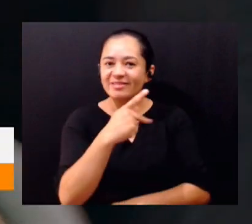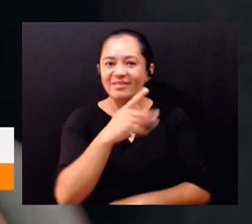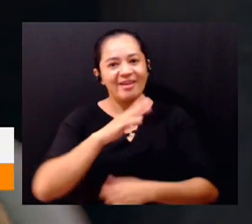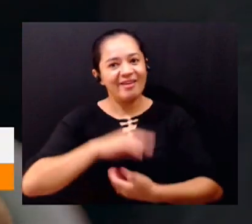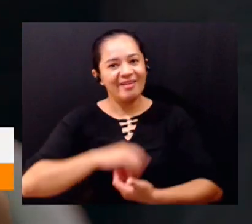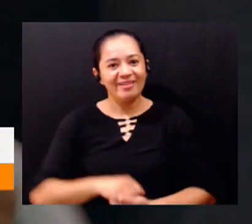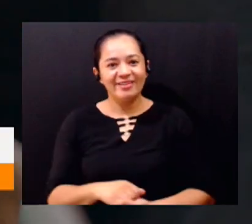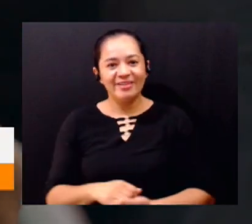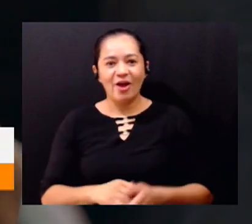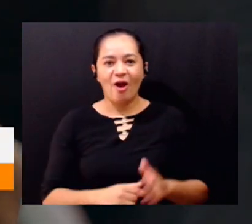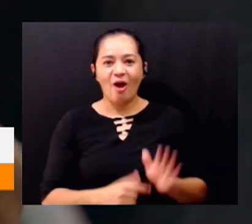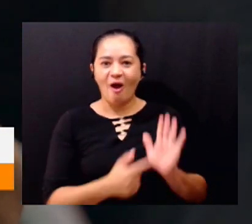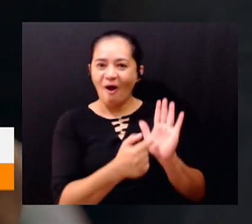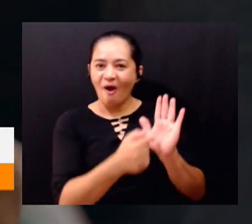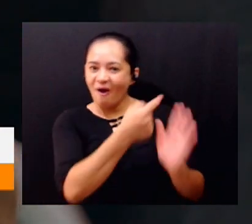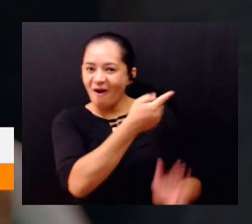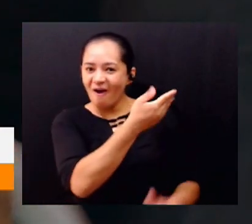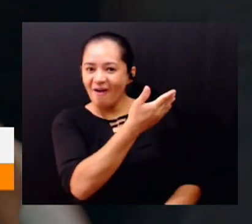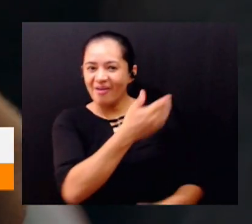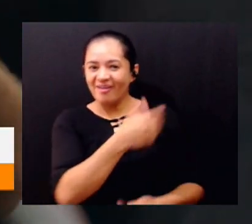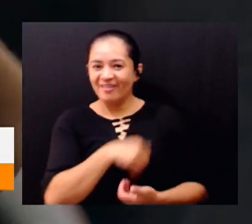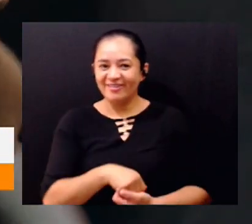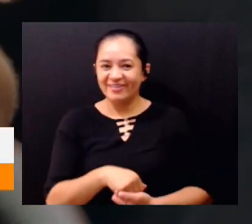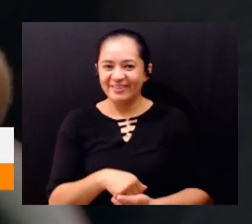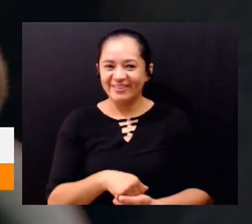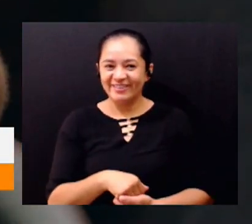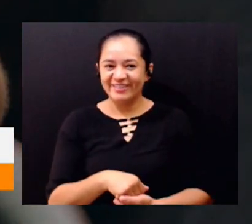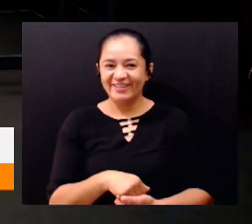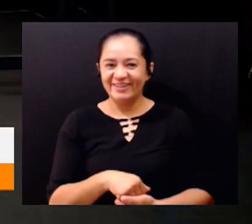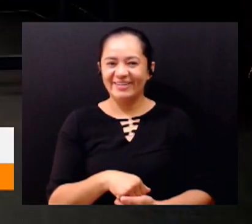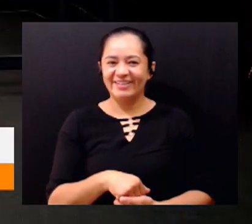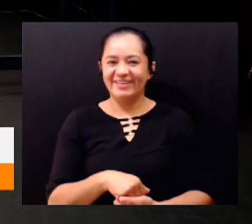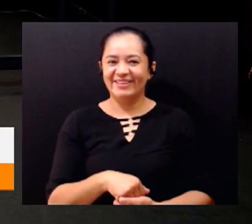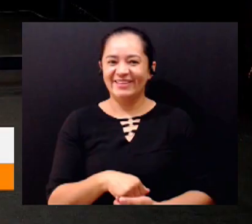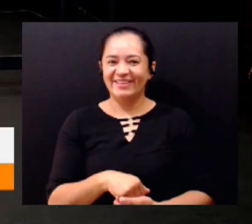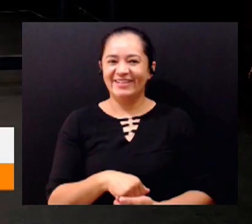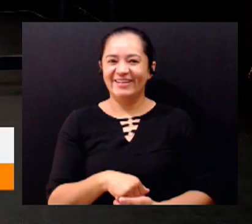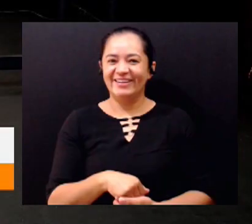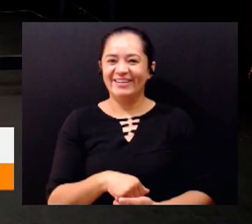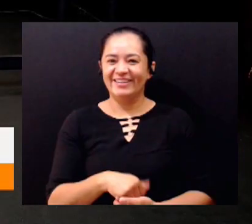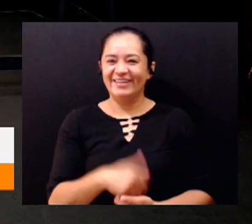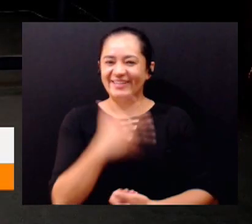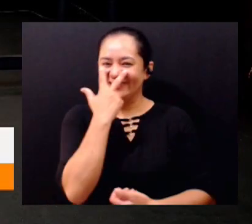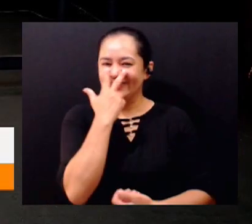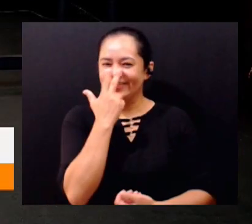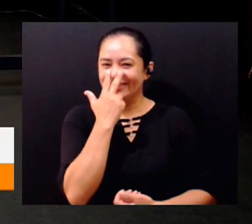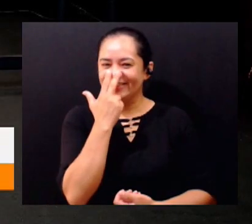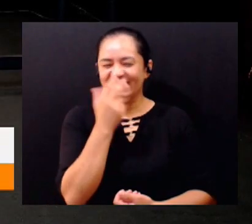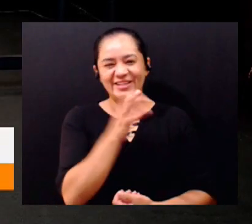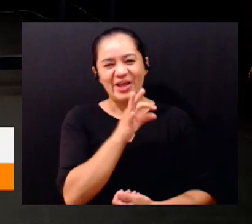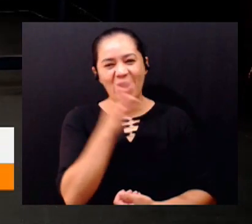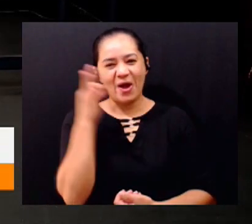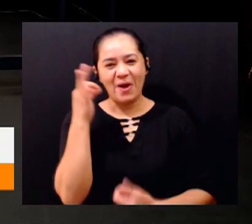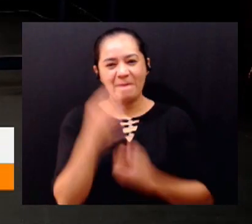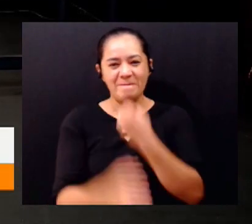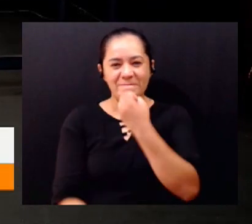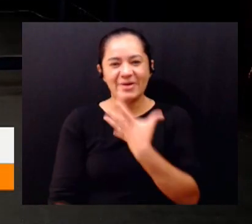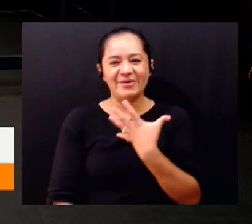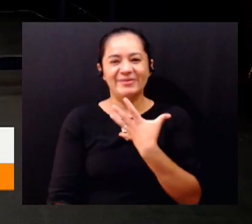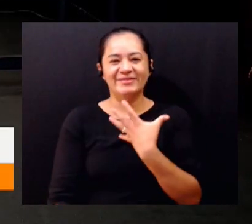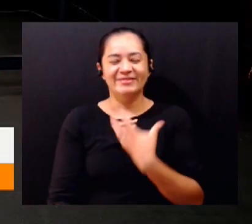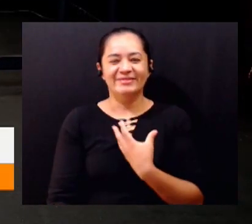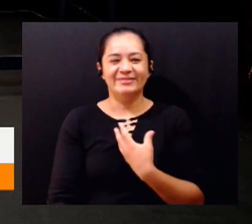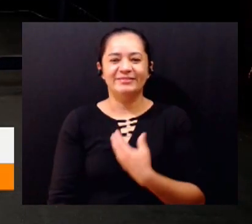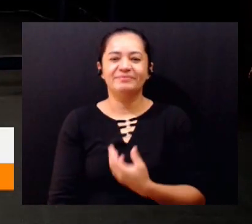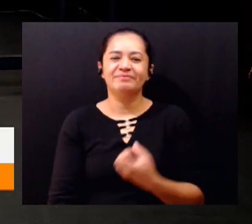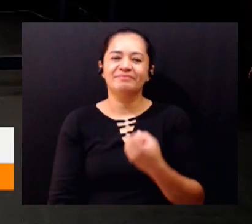ó, o Capitão Sunguinha, né? Tá vendo só? Eu vi, muito bom, muito bom. Muito bom, mas vai, fala pra gente. Então, a Diego. criação